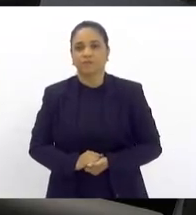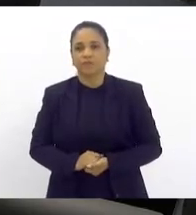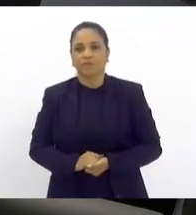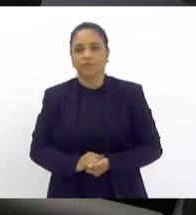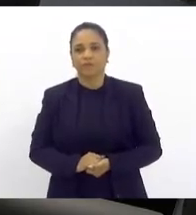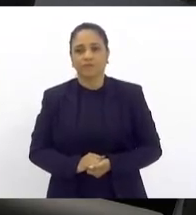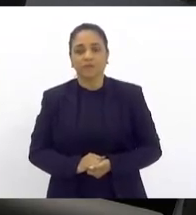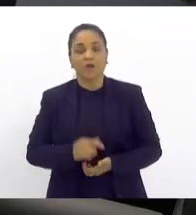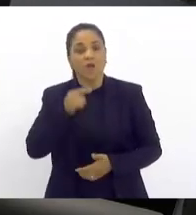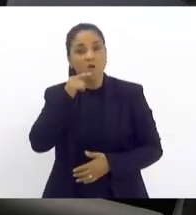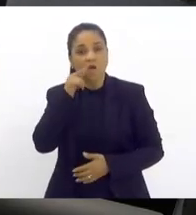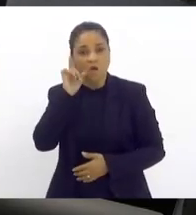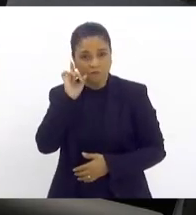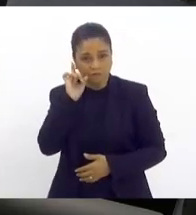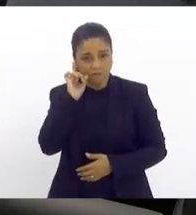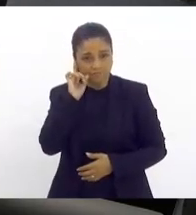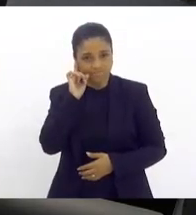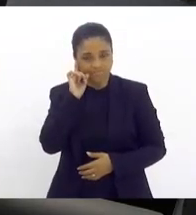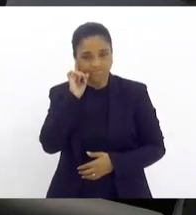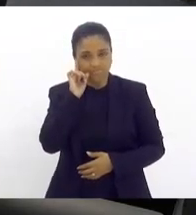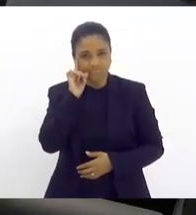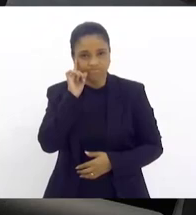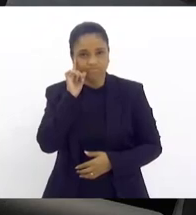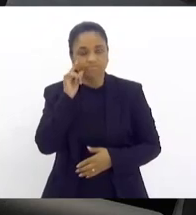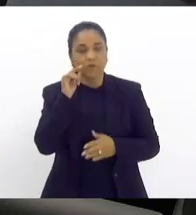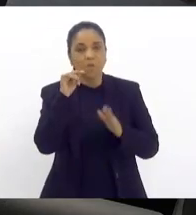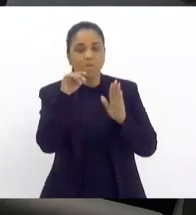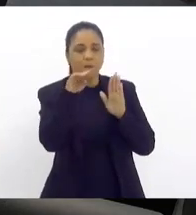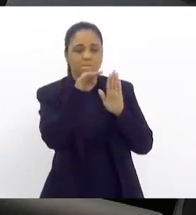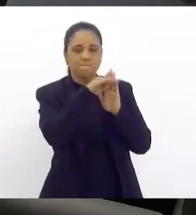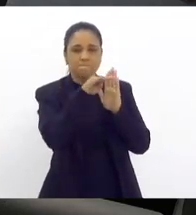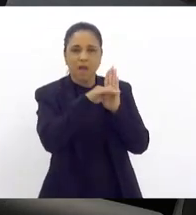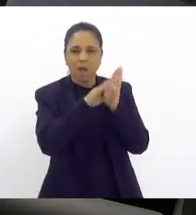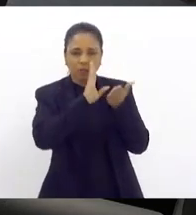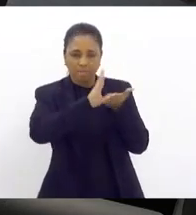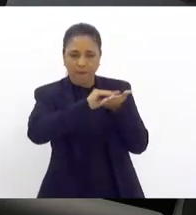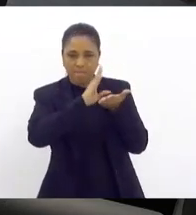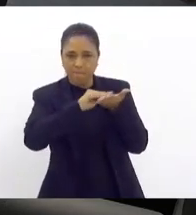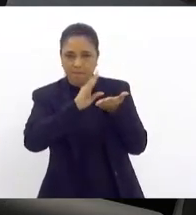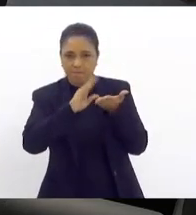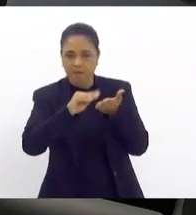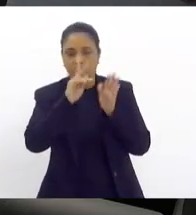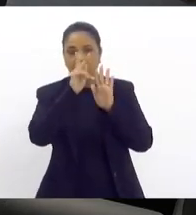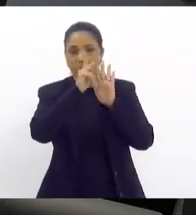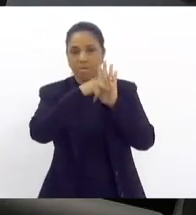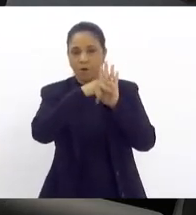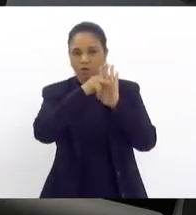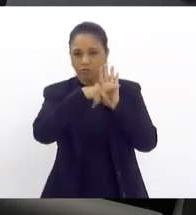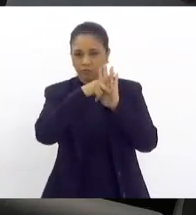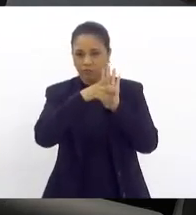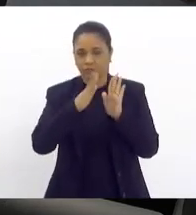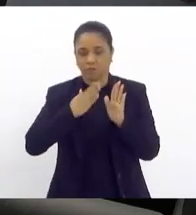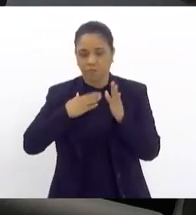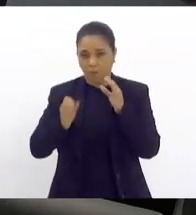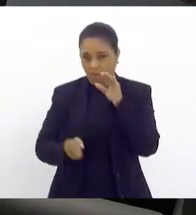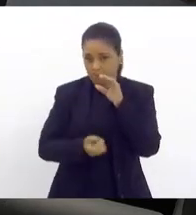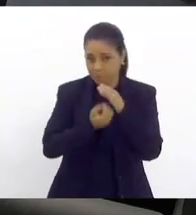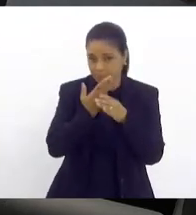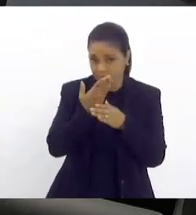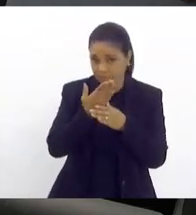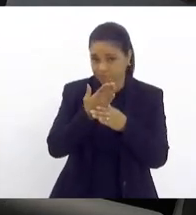Ontem veio a pauta um projeto de minha autoria deputada muito